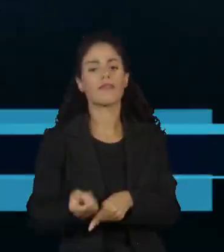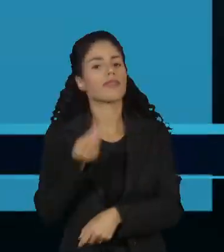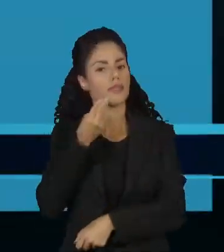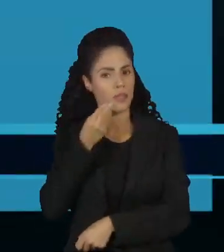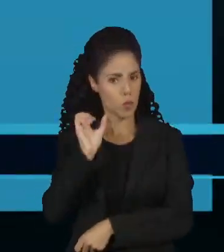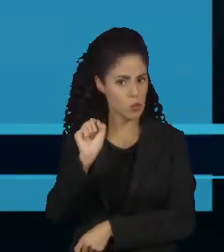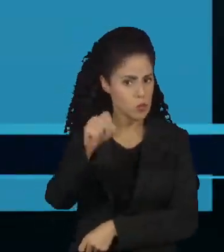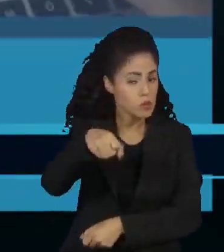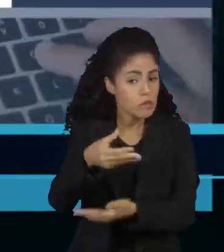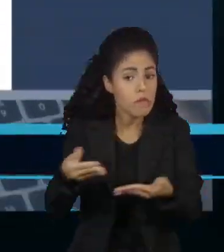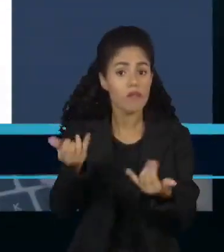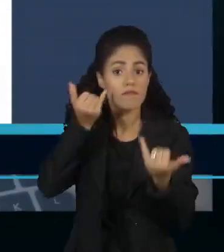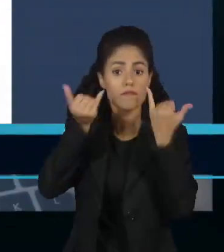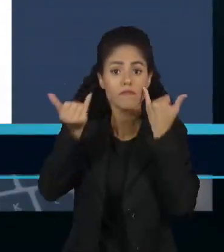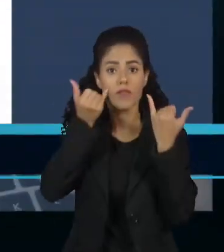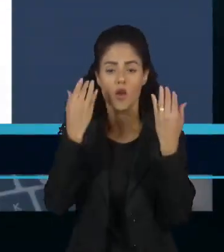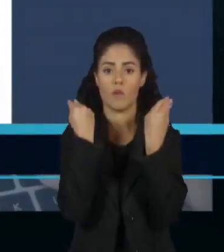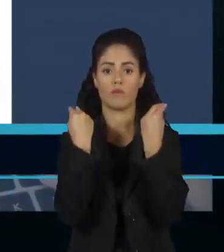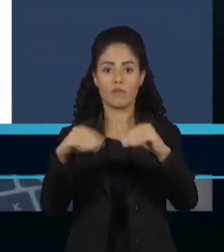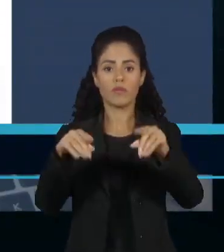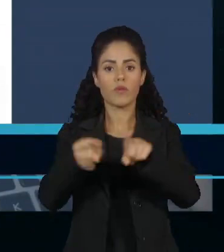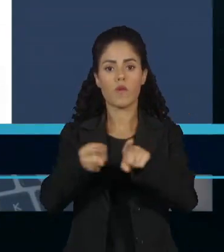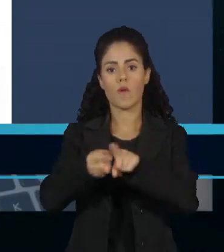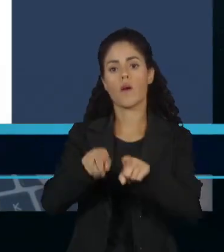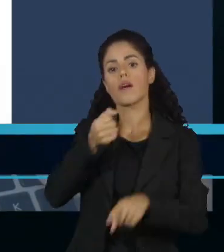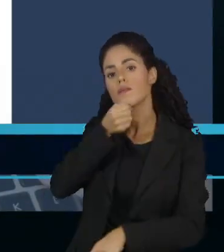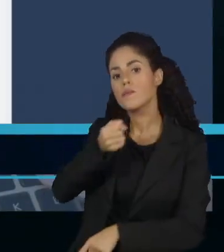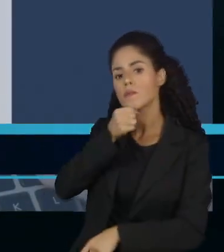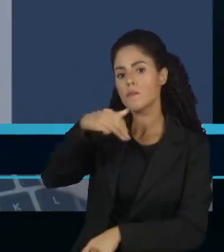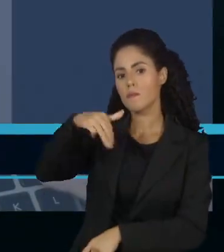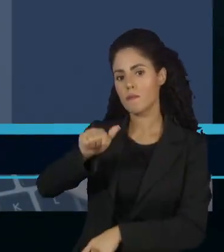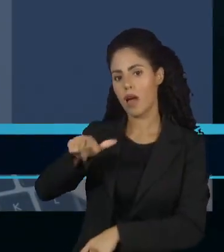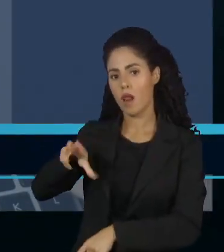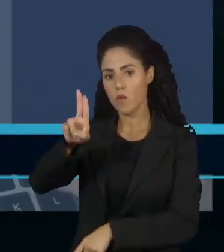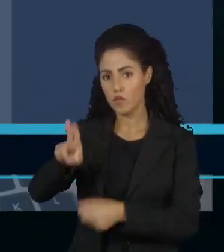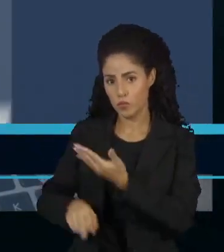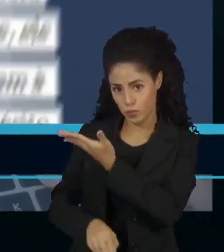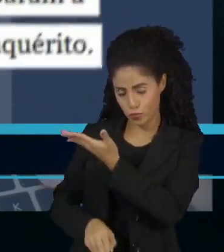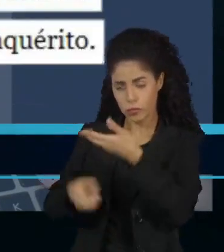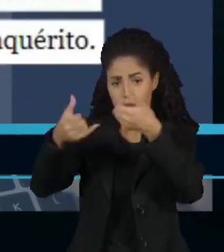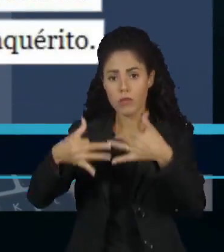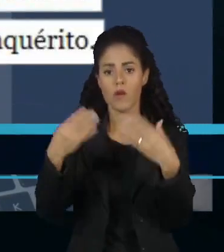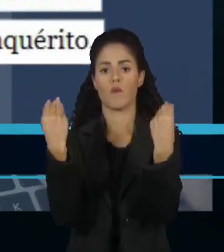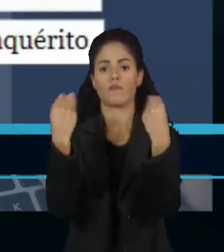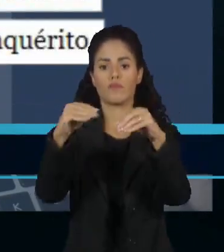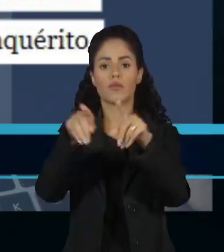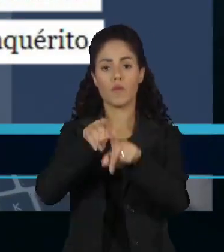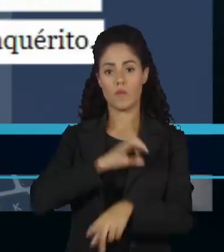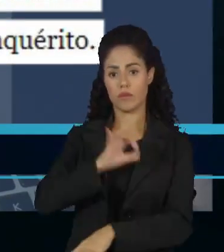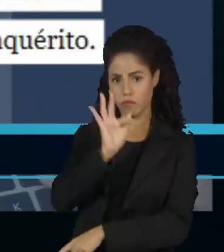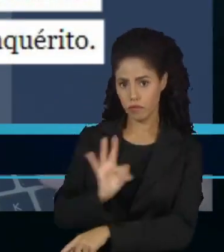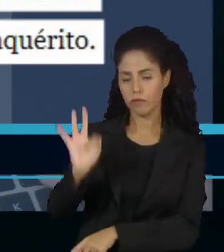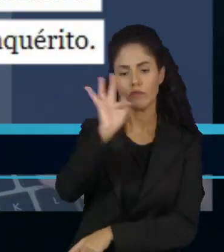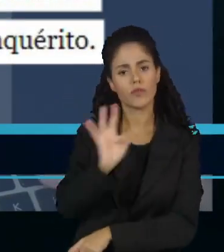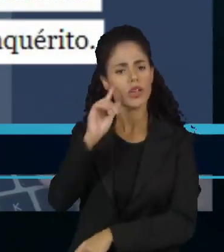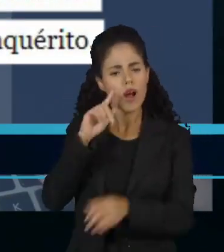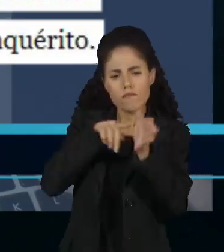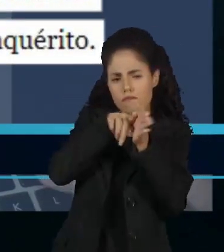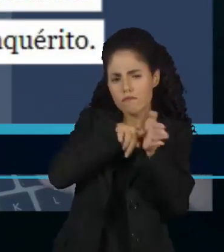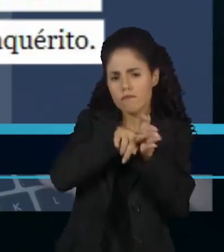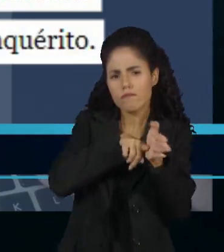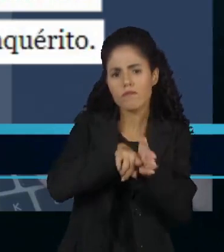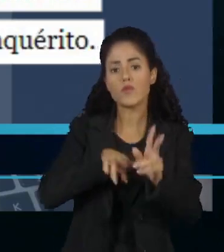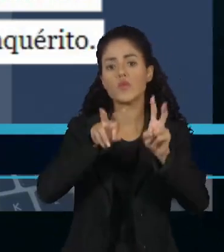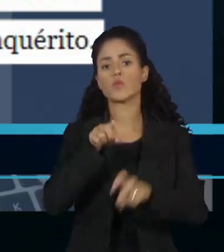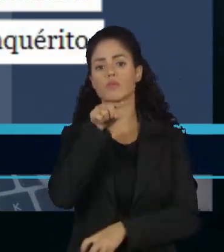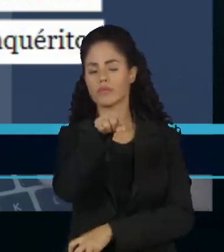Estado. A informação foi divulgada pela jornalista Malu Gaspar, do jornal O Globo. Para policiais federais envolvidos na apuração do caso,